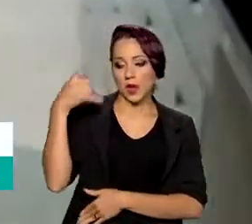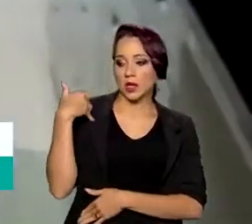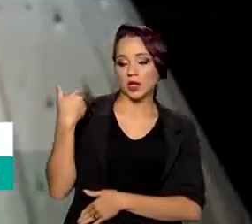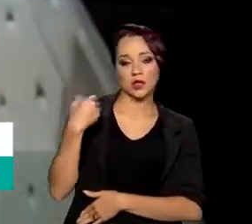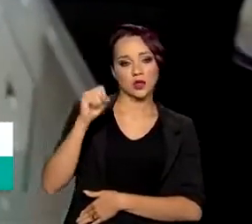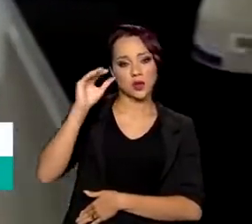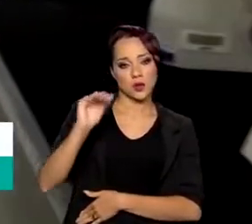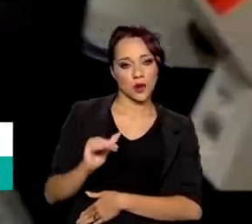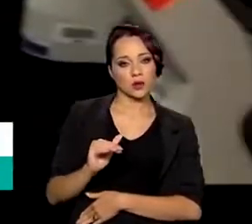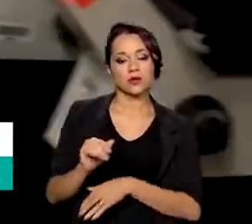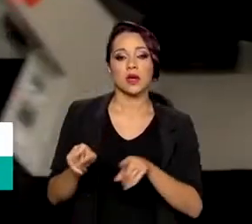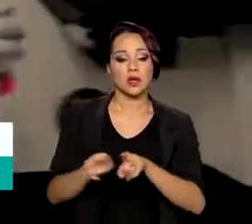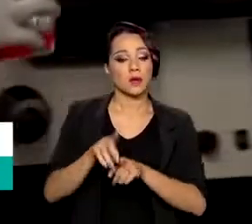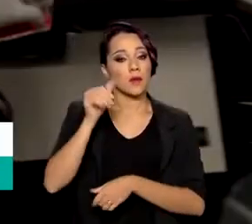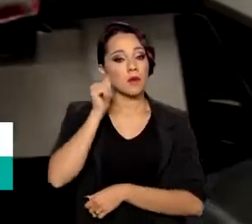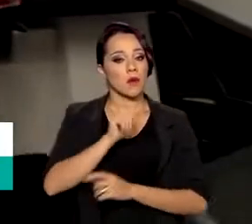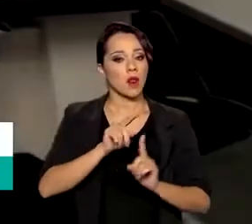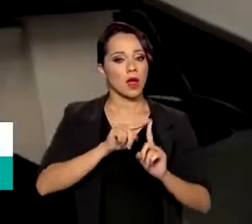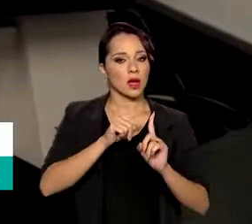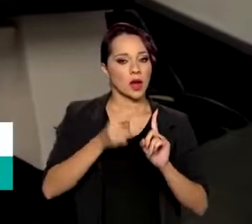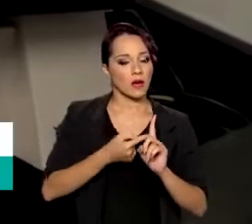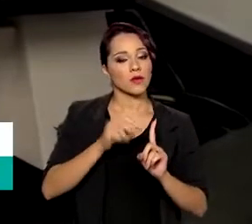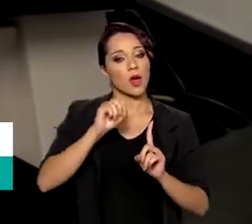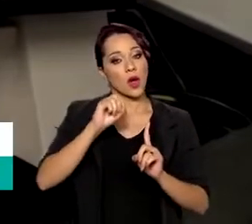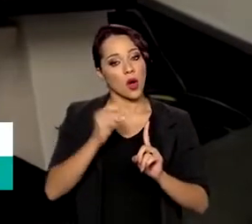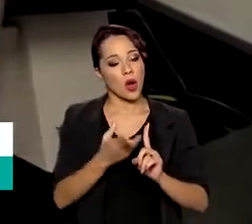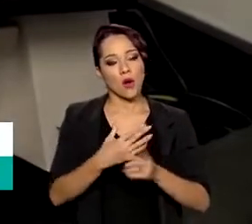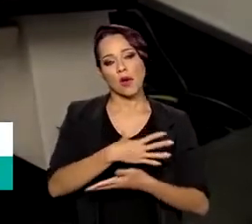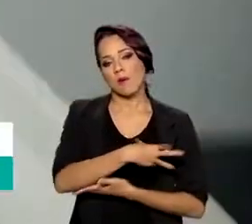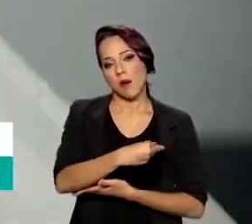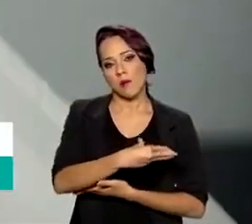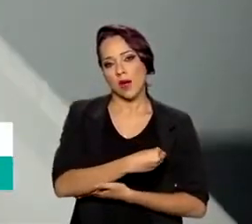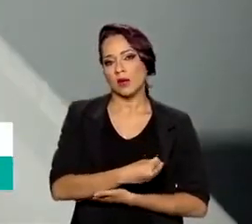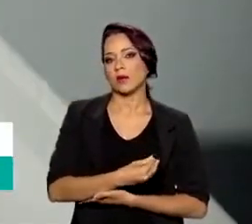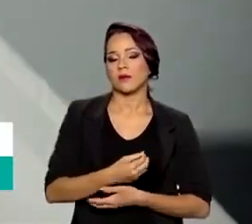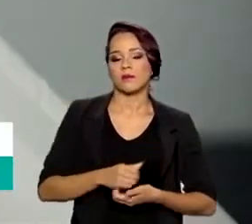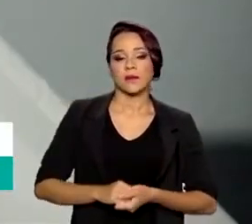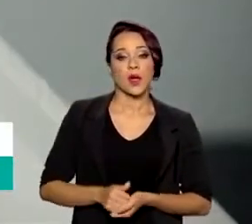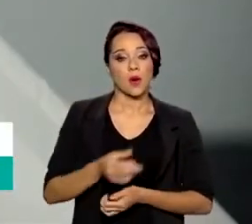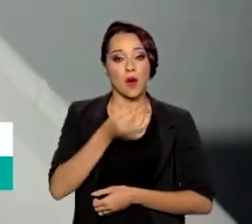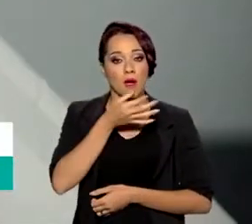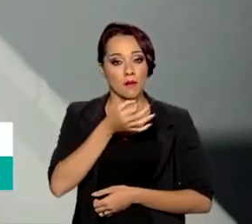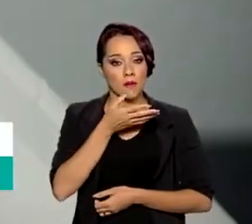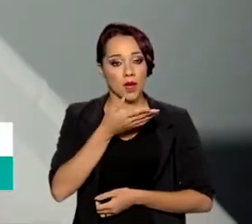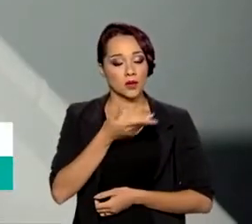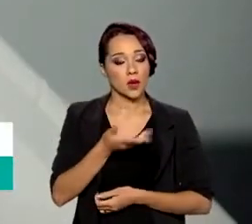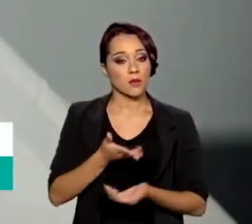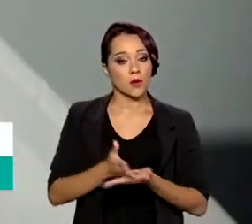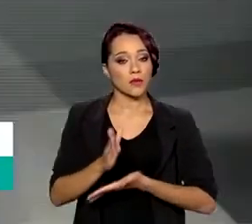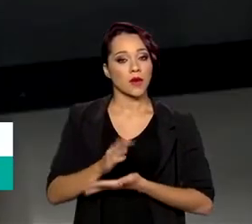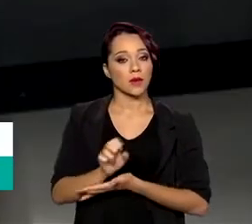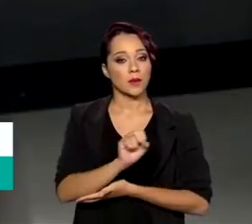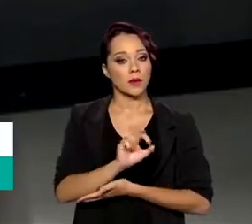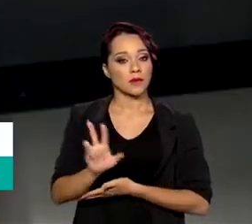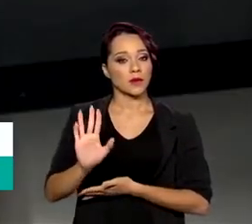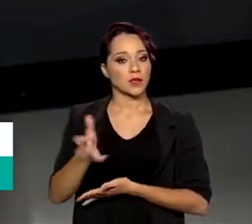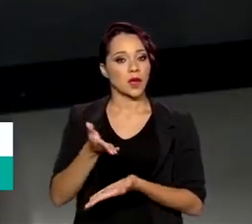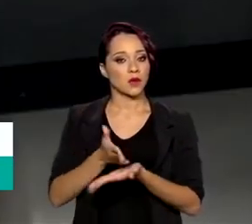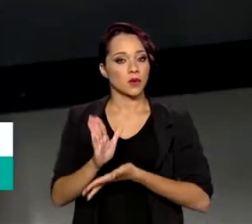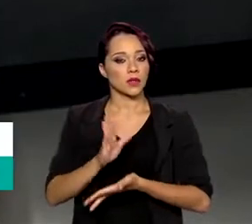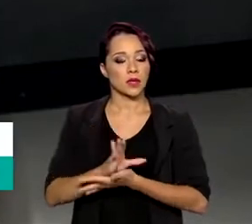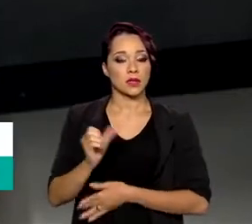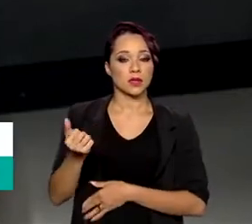18 anos e para mulheres grávidas ou que amamentam. O antiviral aprovado pela Anvisa já foi autorizado